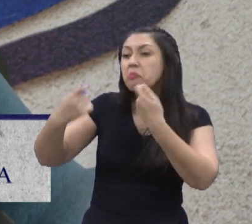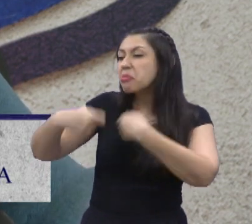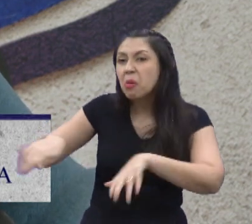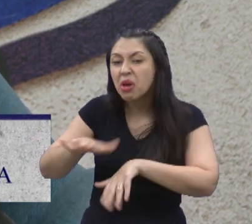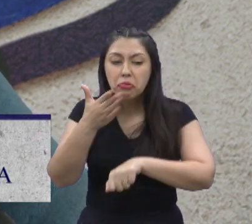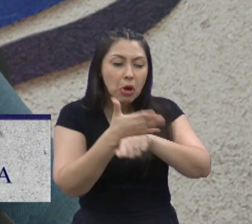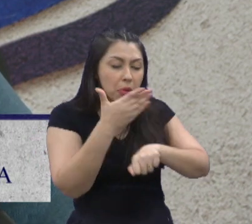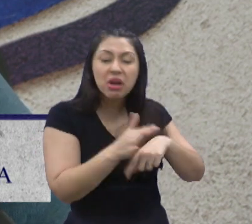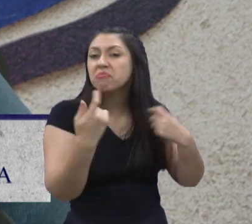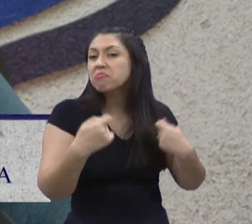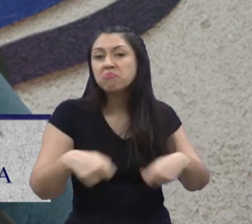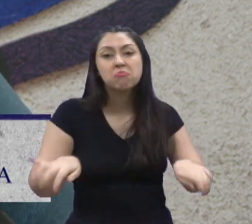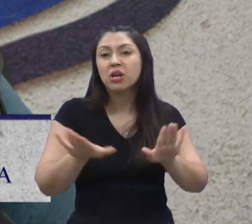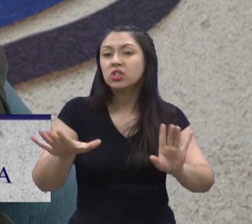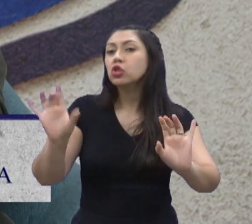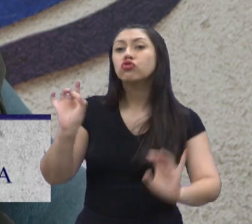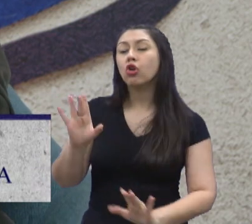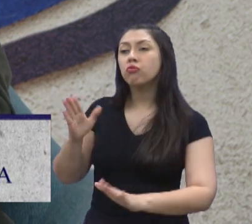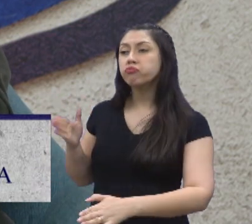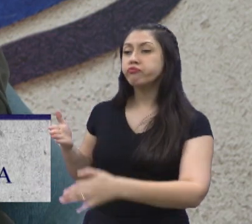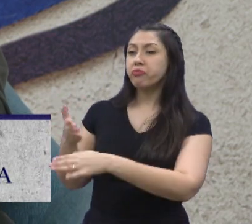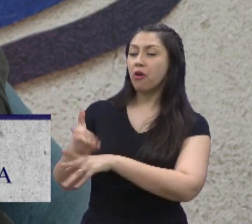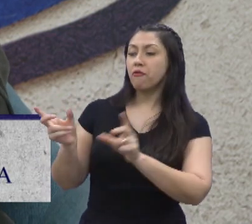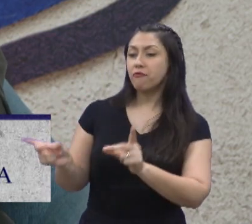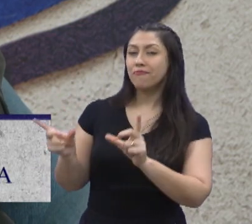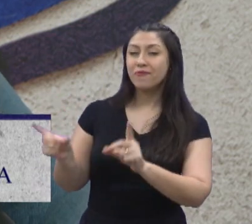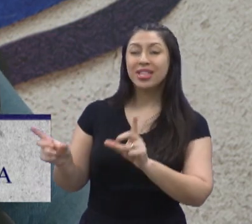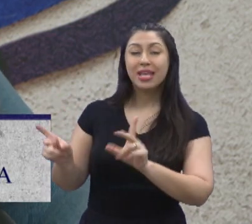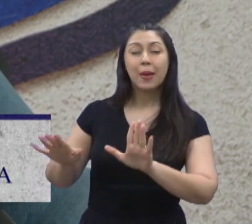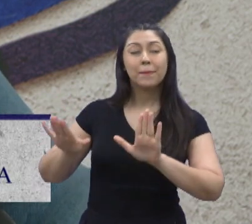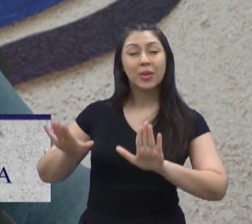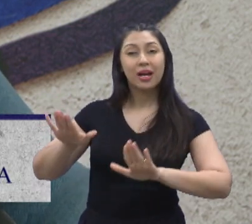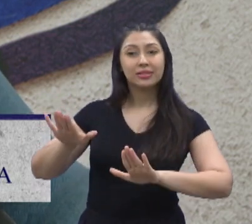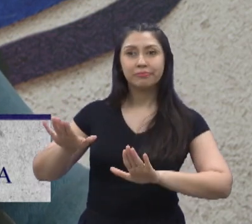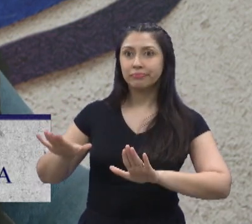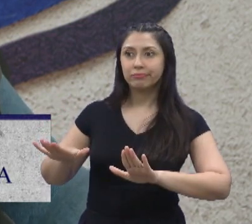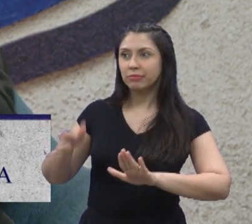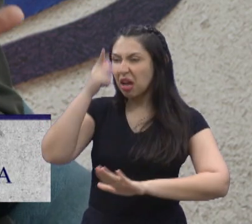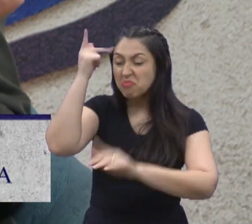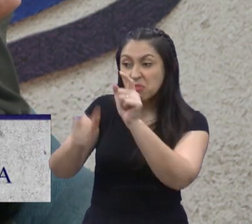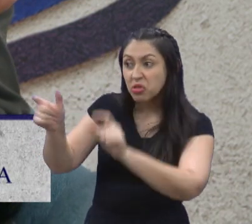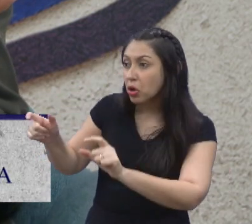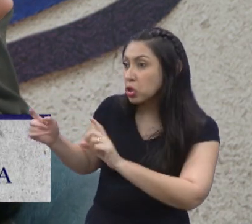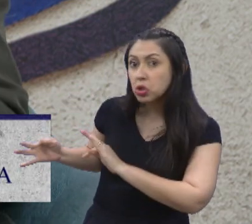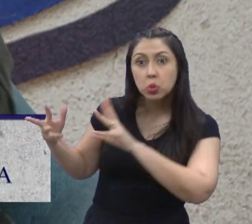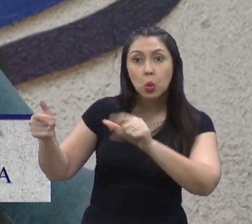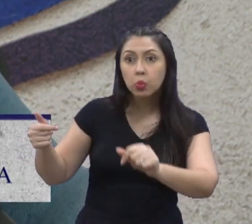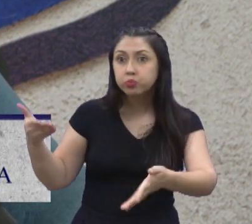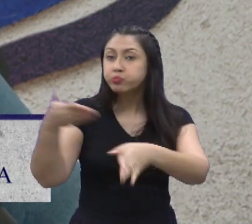preparação para se tornar um vendedor. O que acaba fazendo com que qualquer um pode ser vendedor. O que seria muito